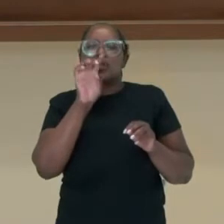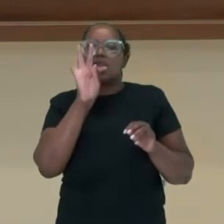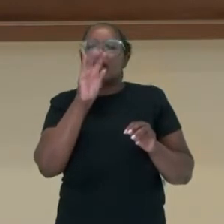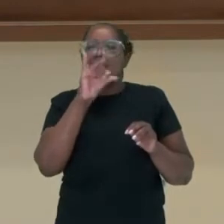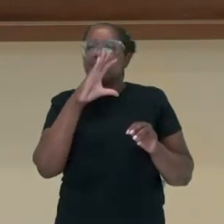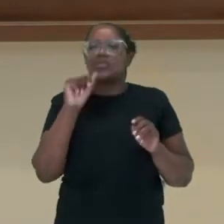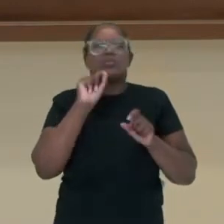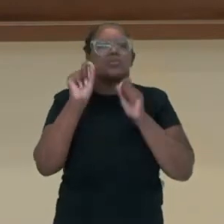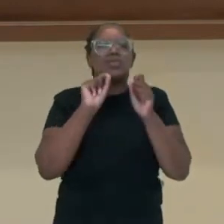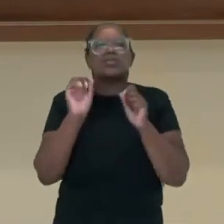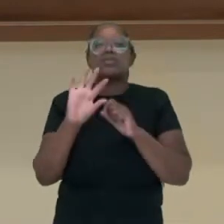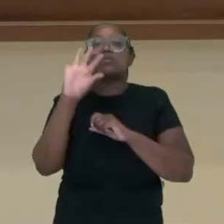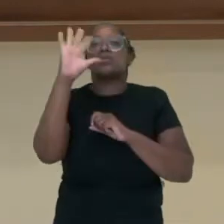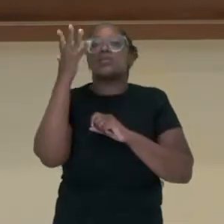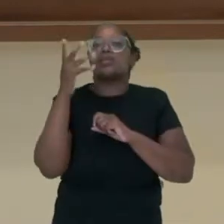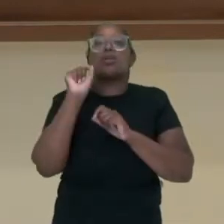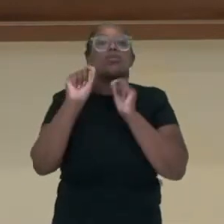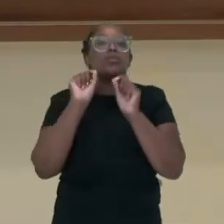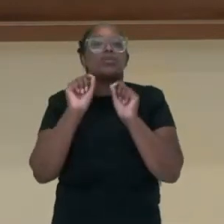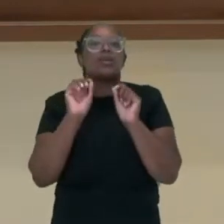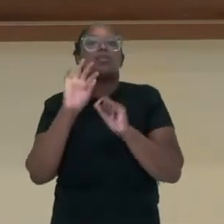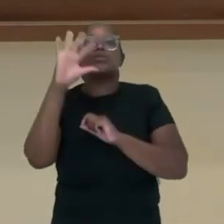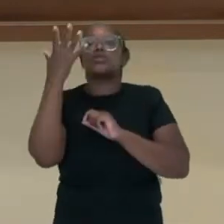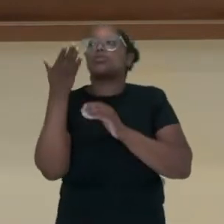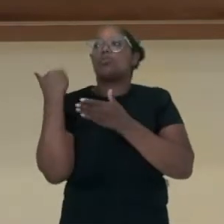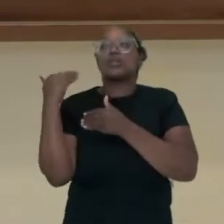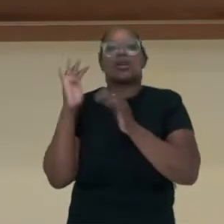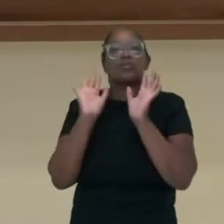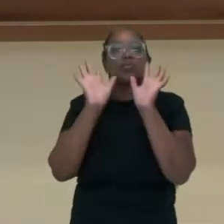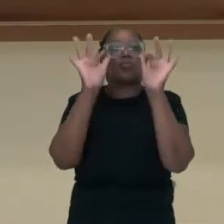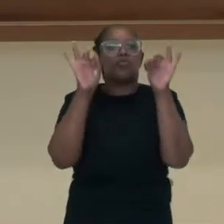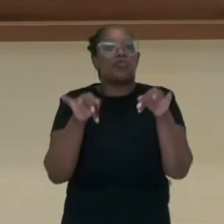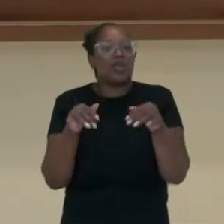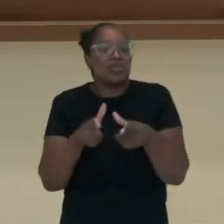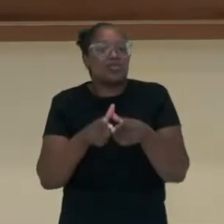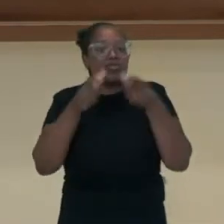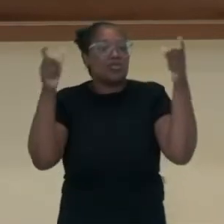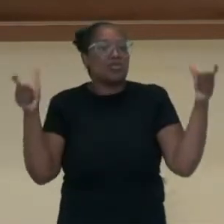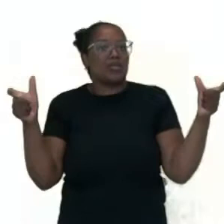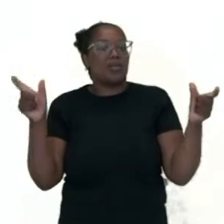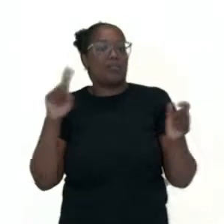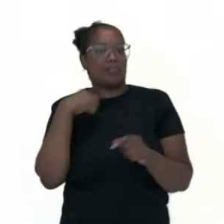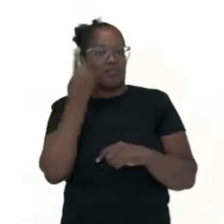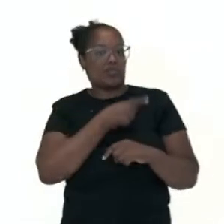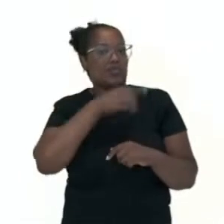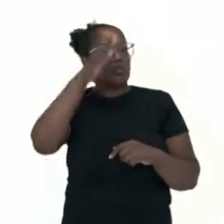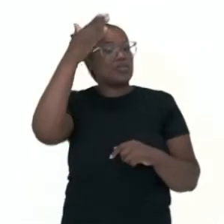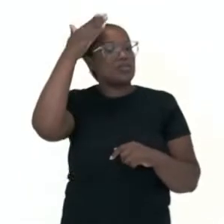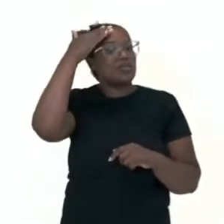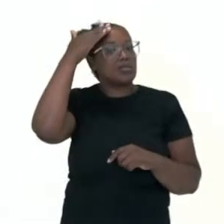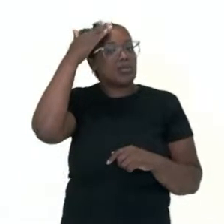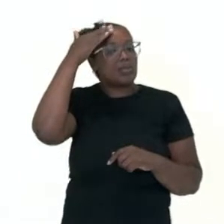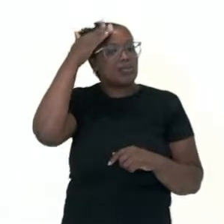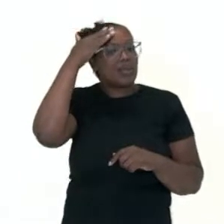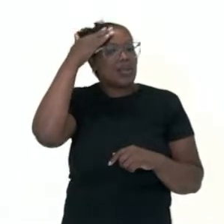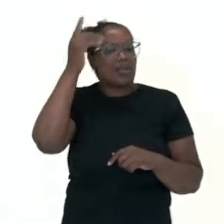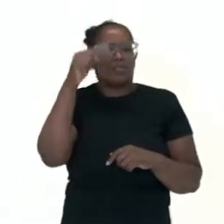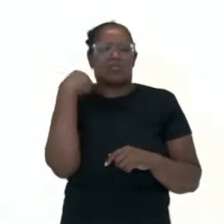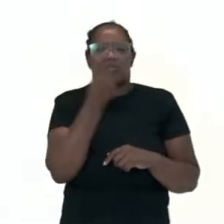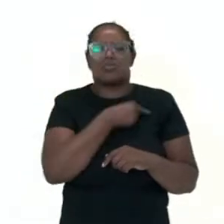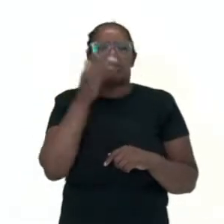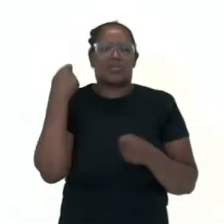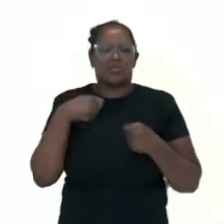os mecanismos que deflagraram o fim desse gigante. Para a gente entender, nós temos que resgatar a importância da Primeira e a Segunda